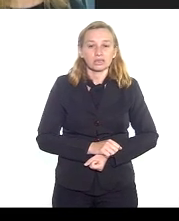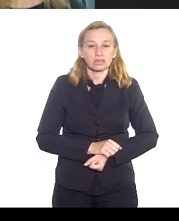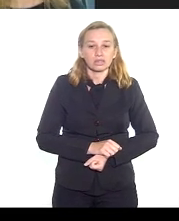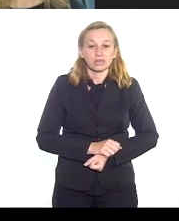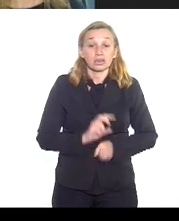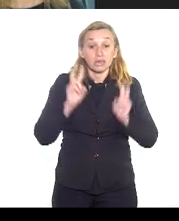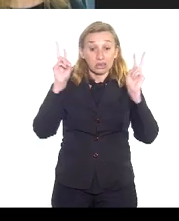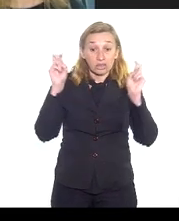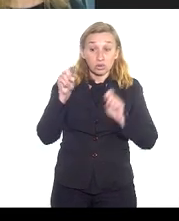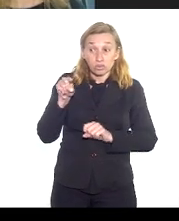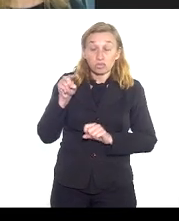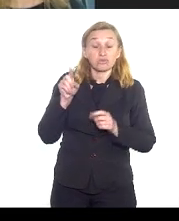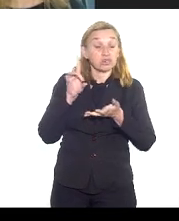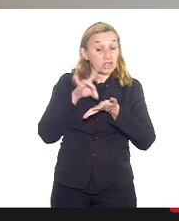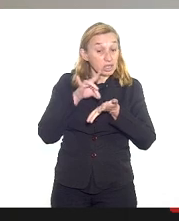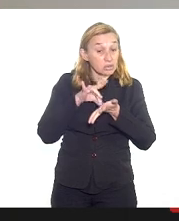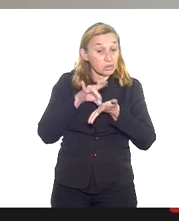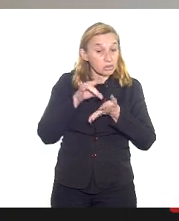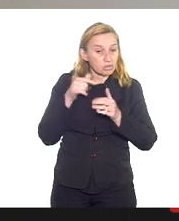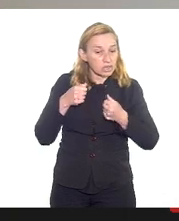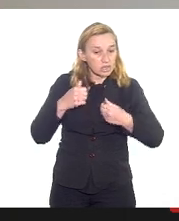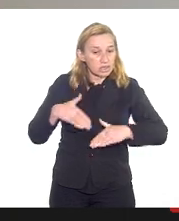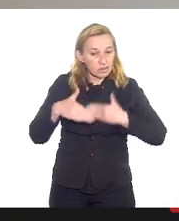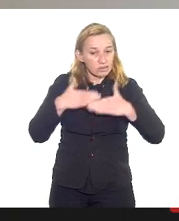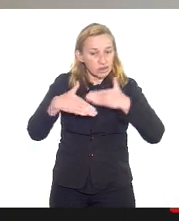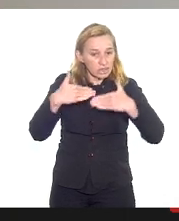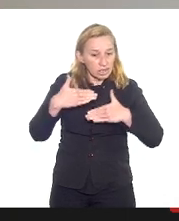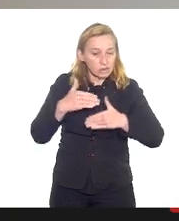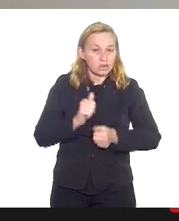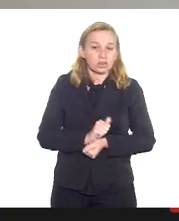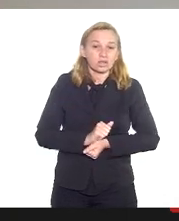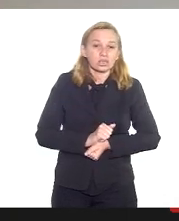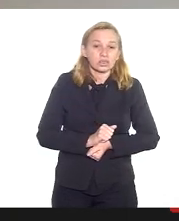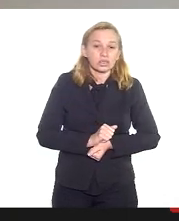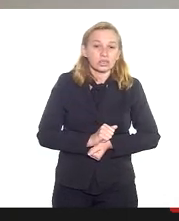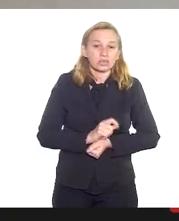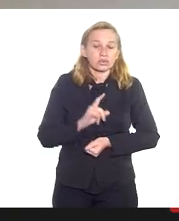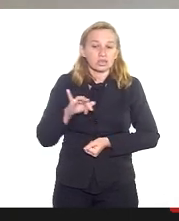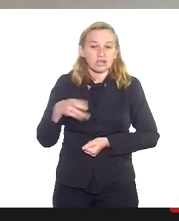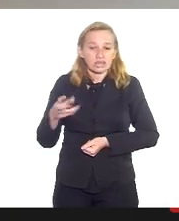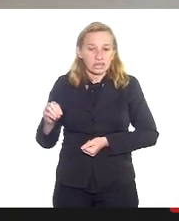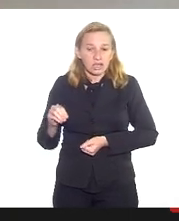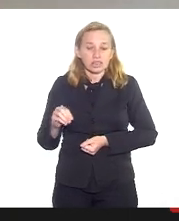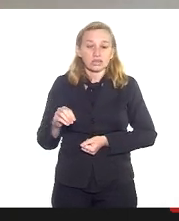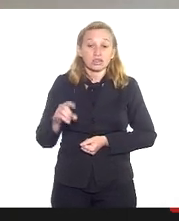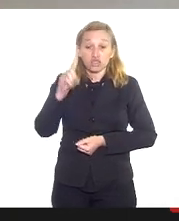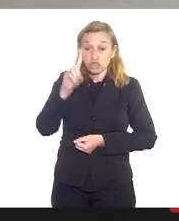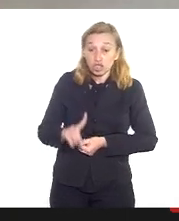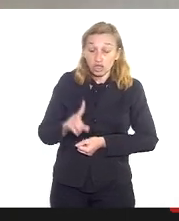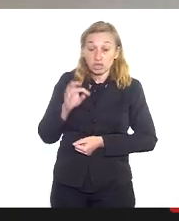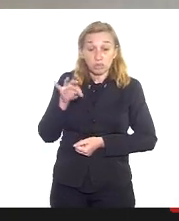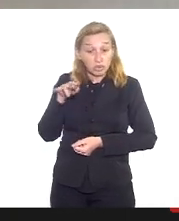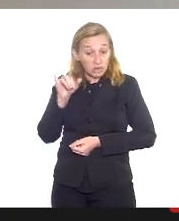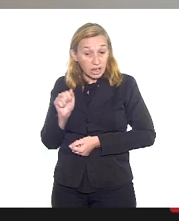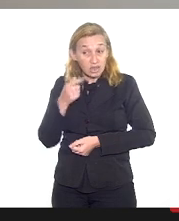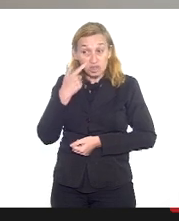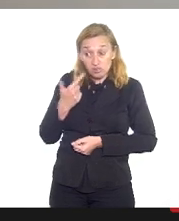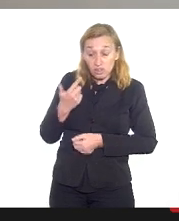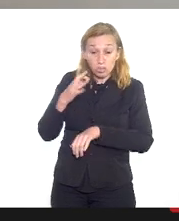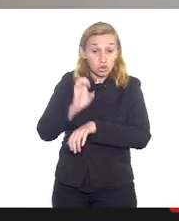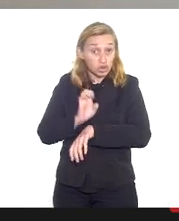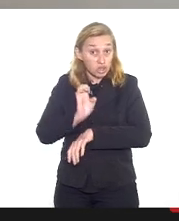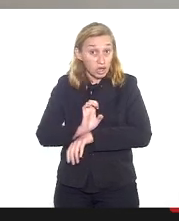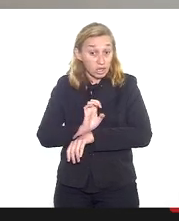Essa questão realmente ela tem que ser avançada, né? Essa, a questão da consensualidade no direito tributário, a gente vê que o Estado,